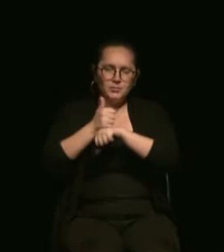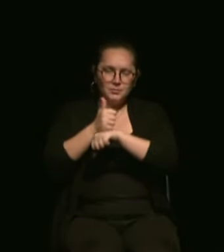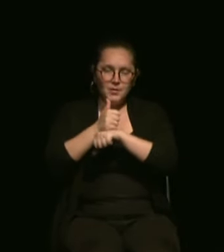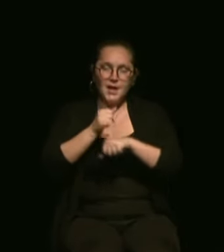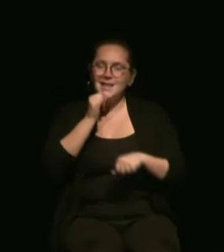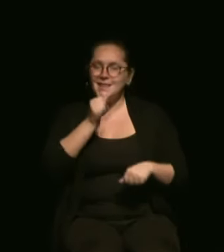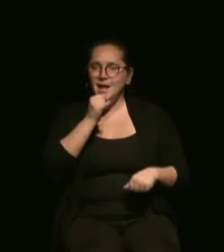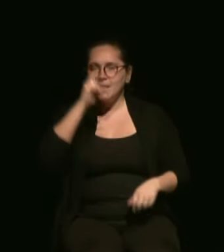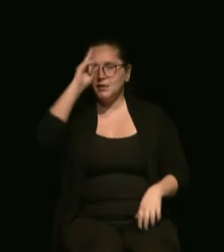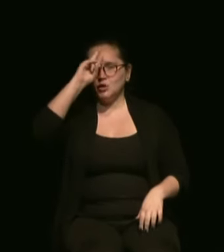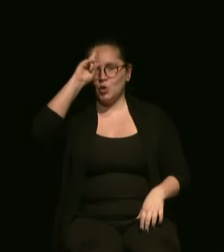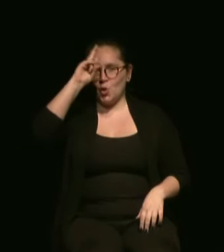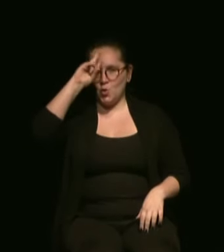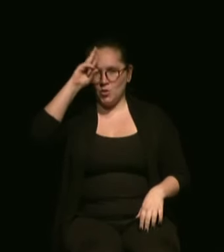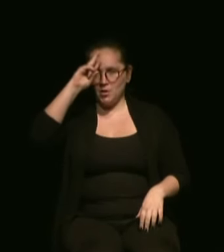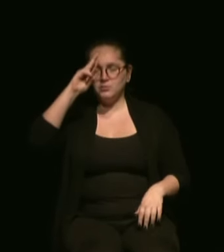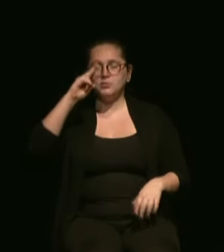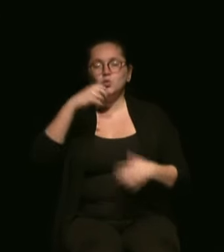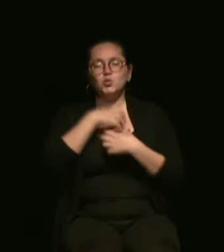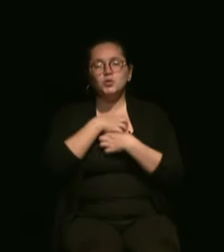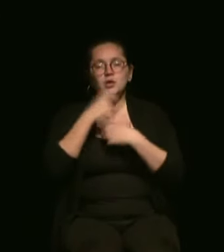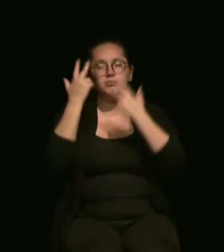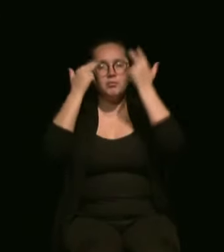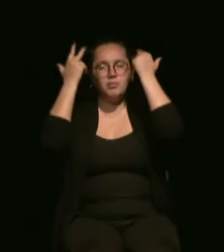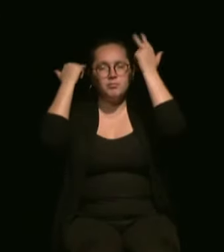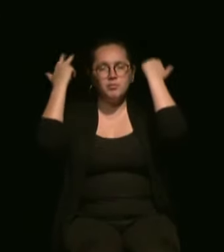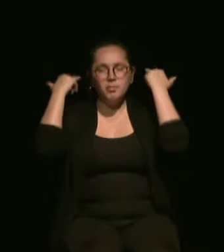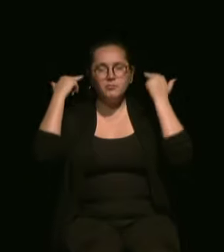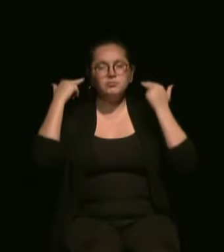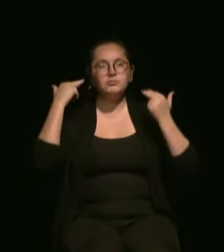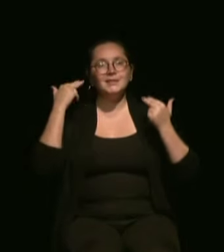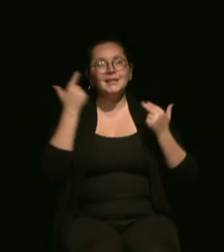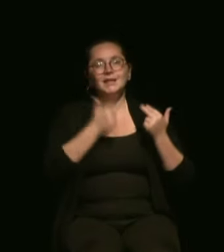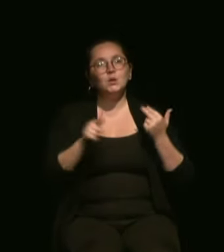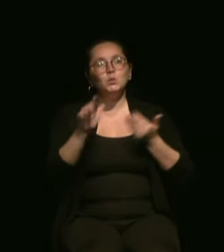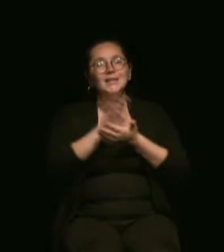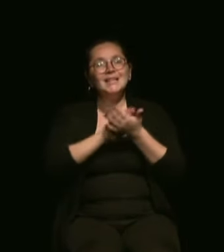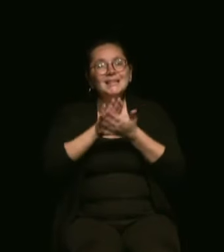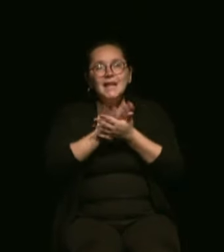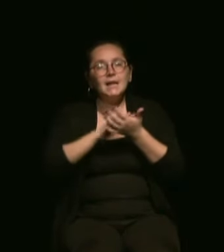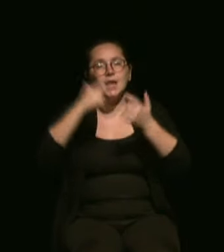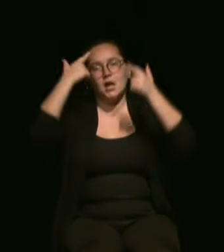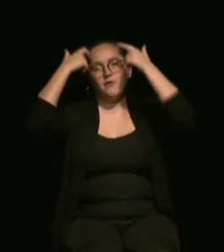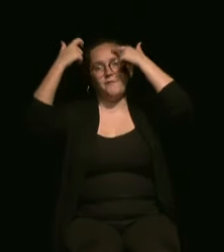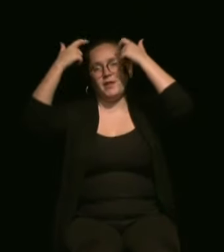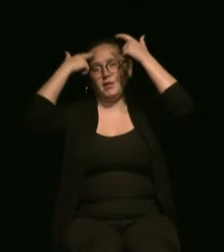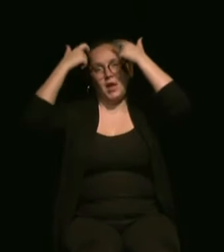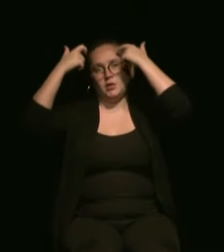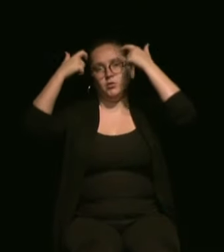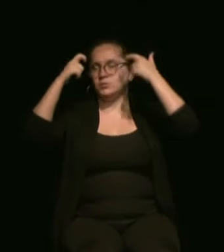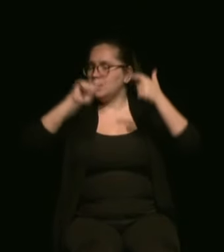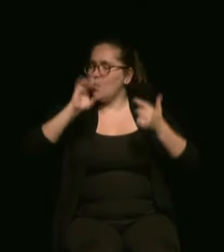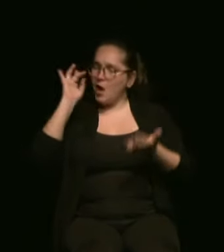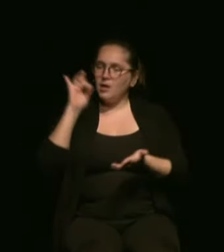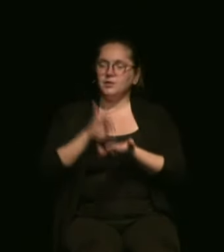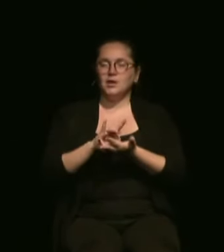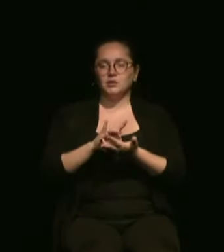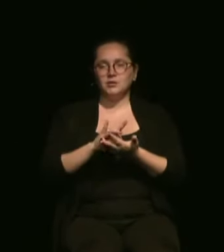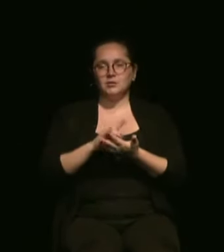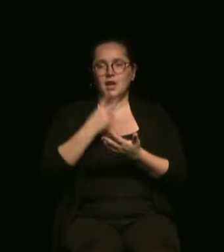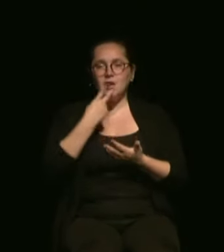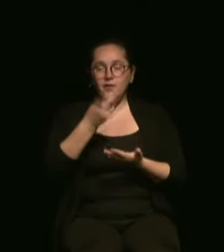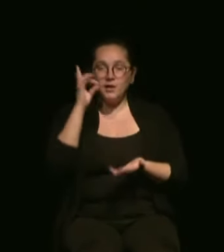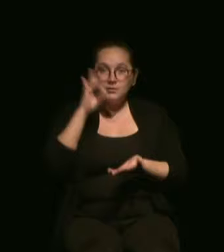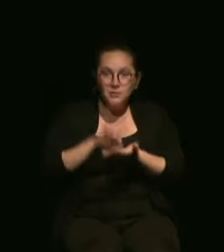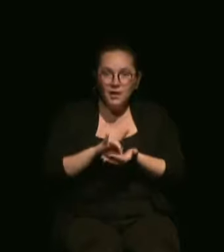a história, não há um único vestígio de fabulação. É isso que aconteceu. E a